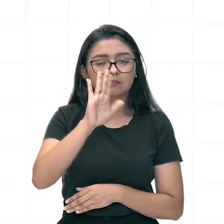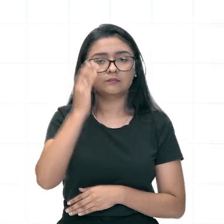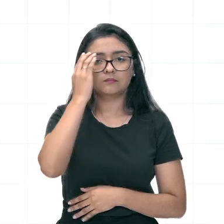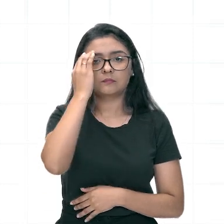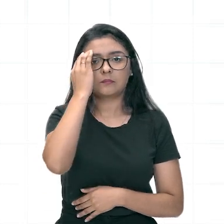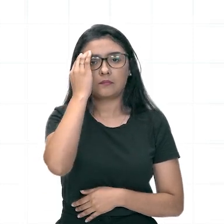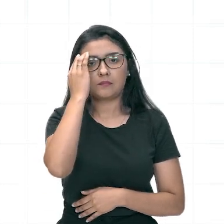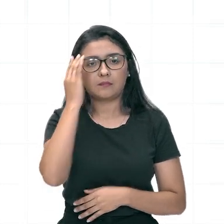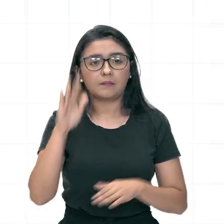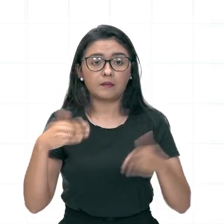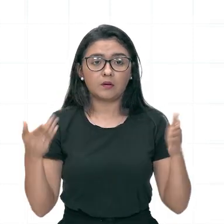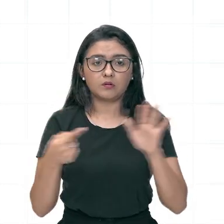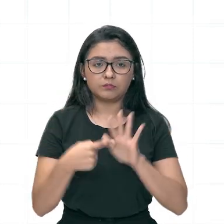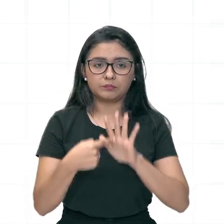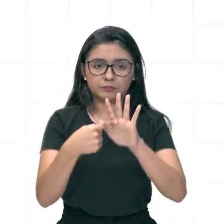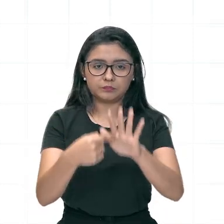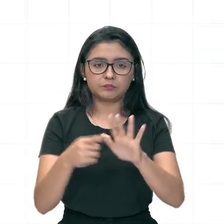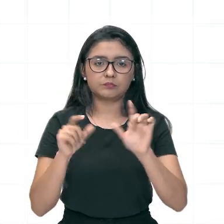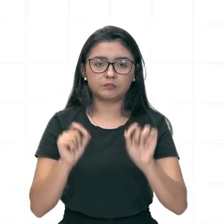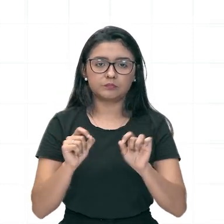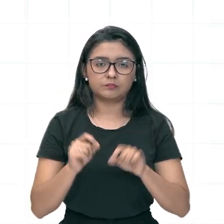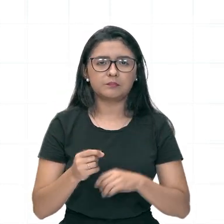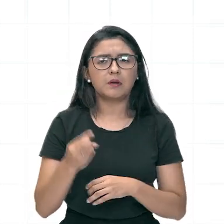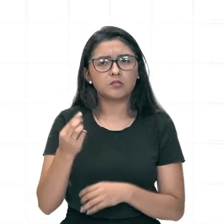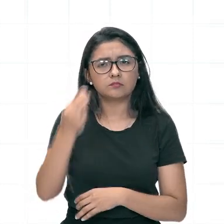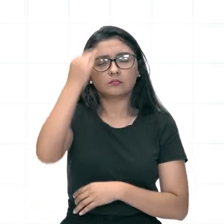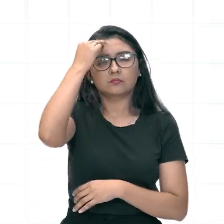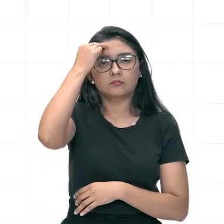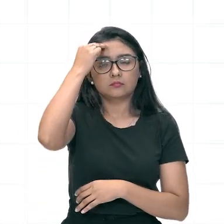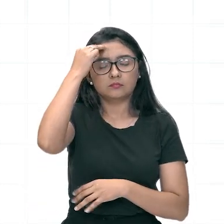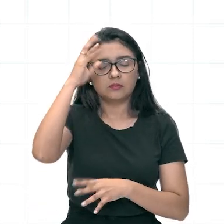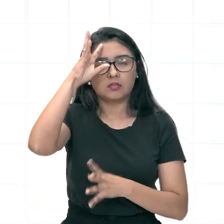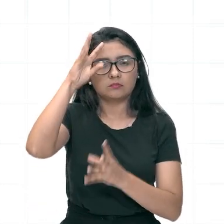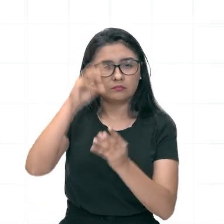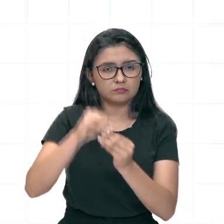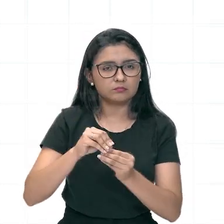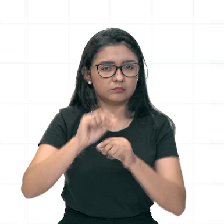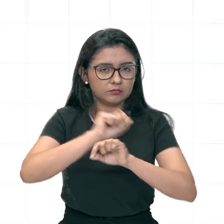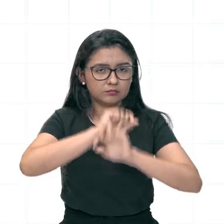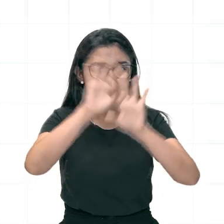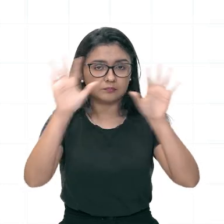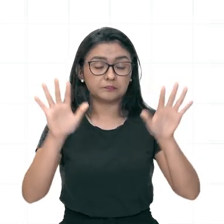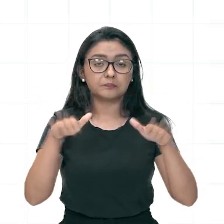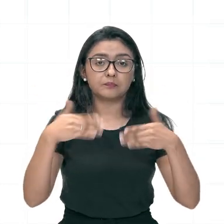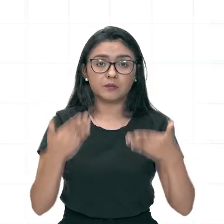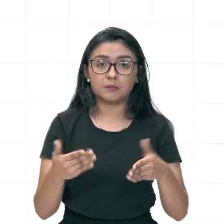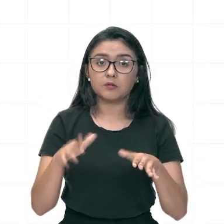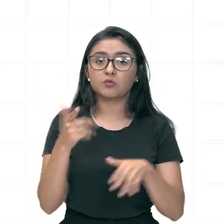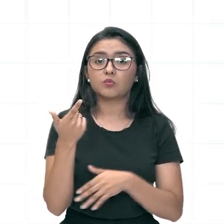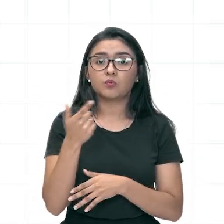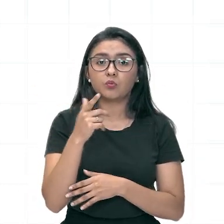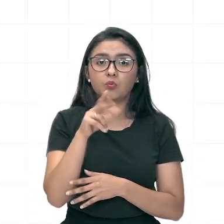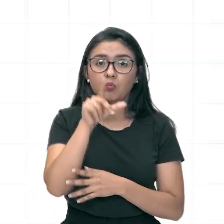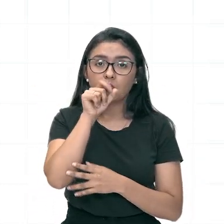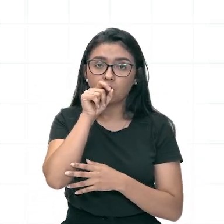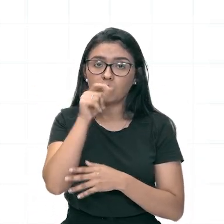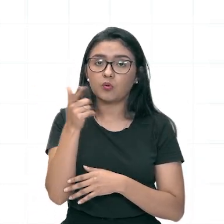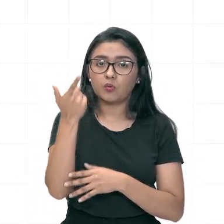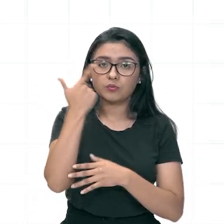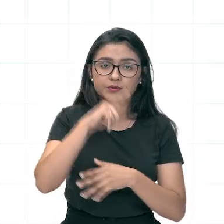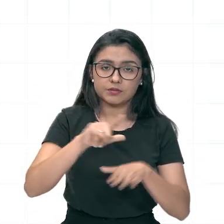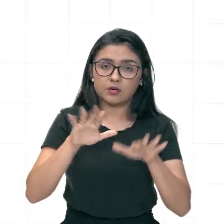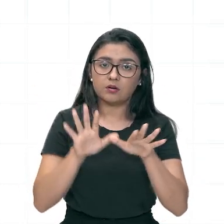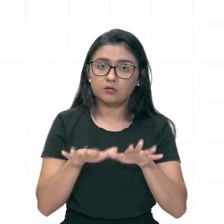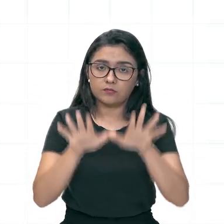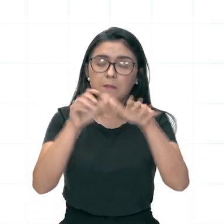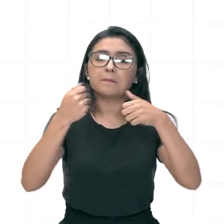gente coloca aí destacado para a gente fixar, entender um pouco melhor. Para que esses animais consigam voar, a gente vai ter aí a